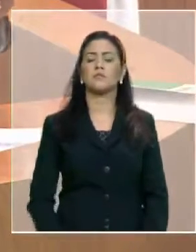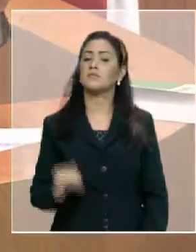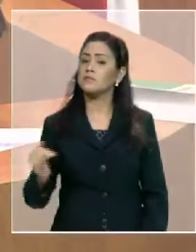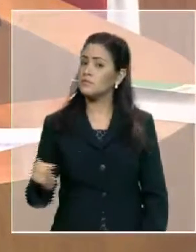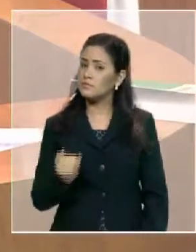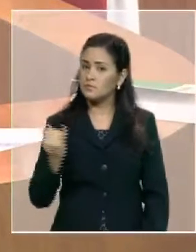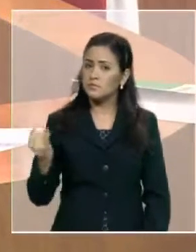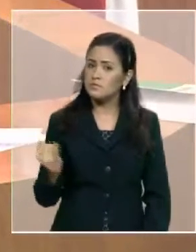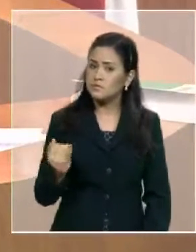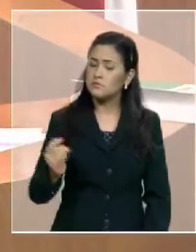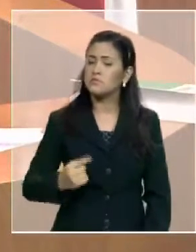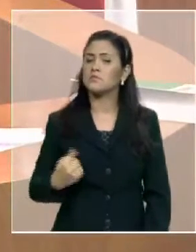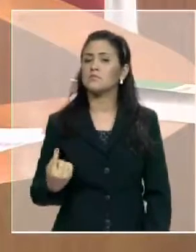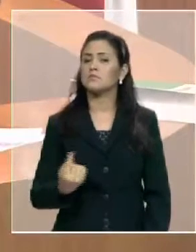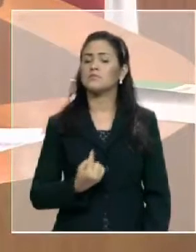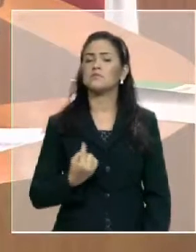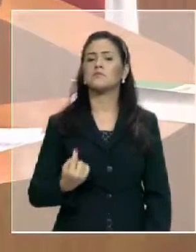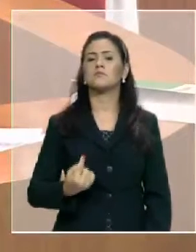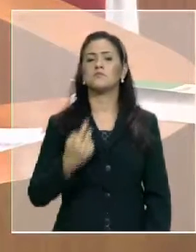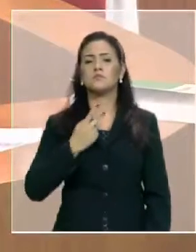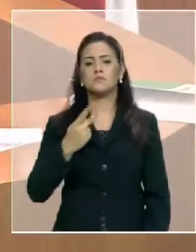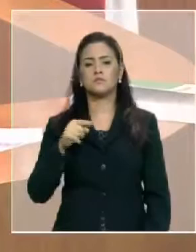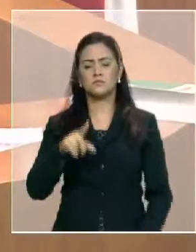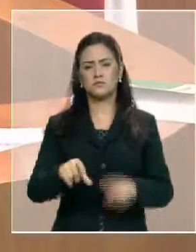destacarmos desta decisão